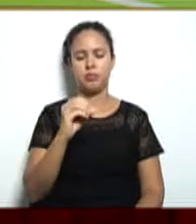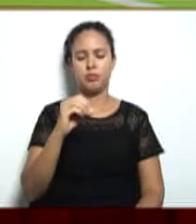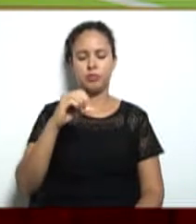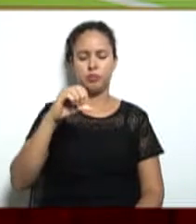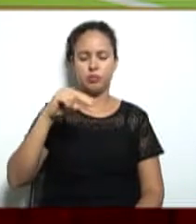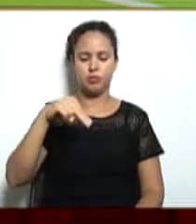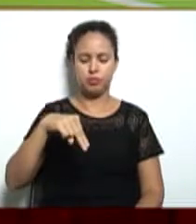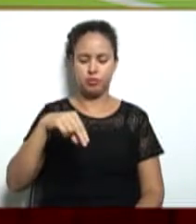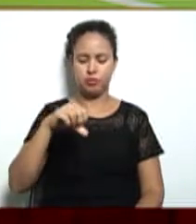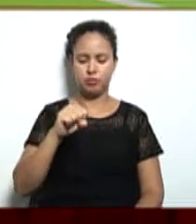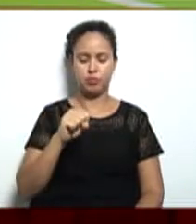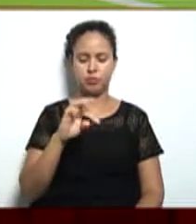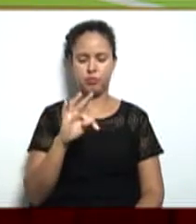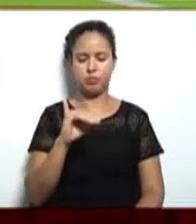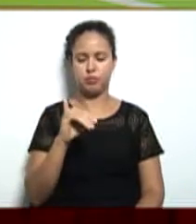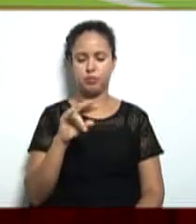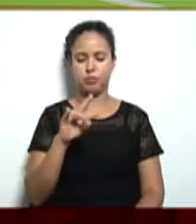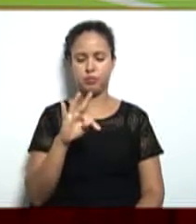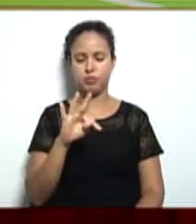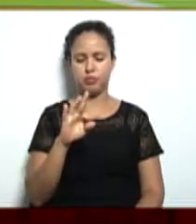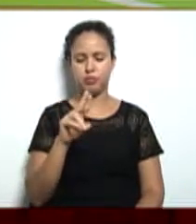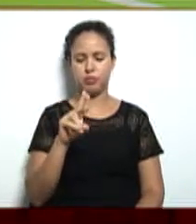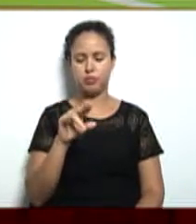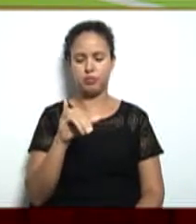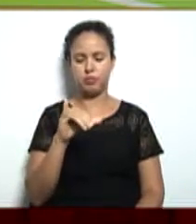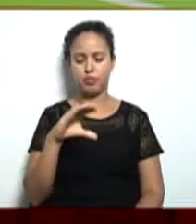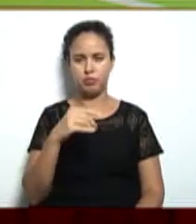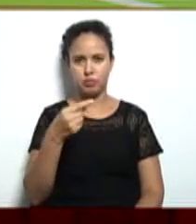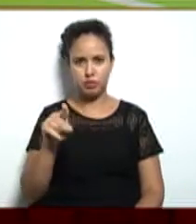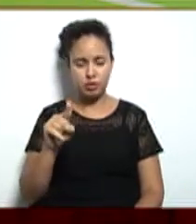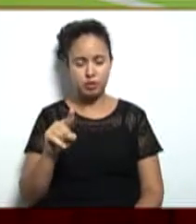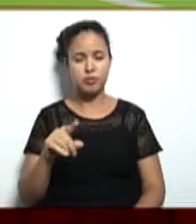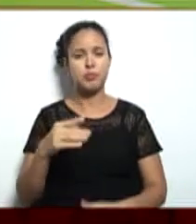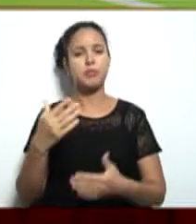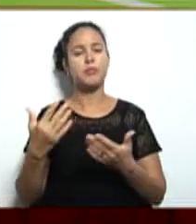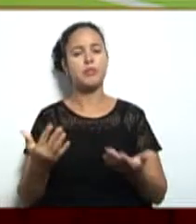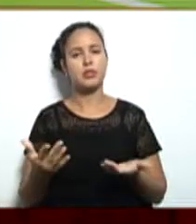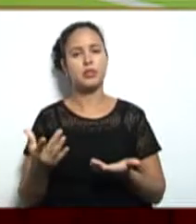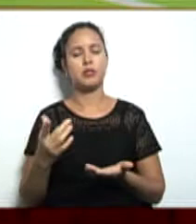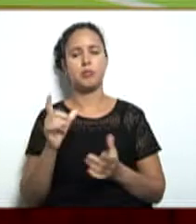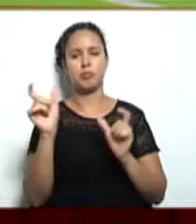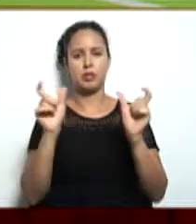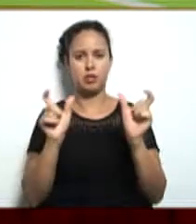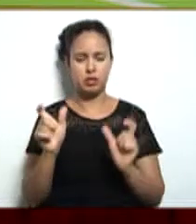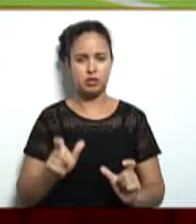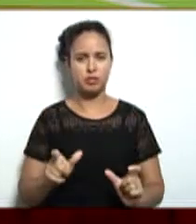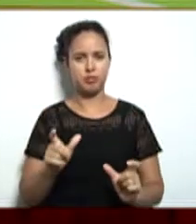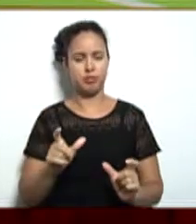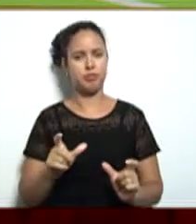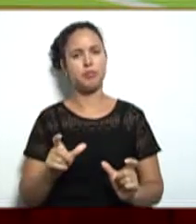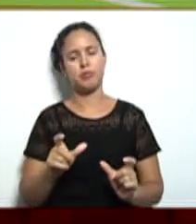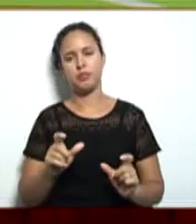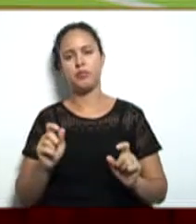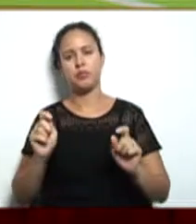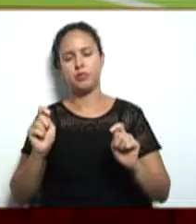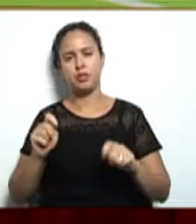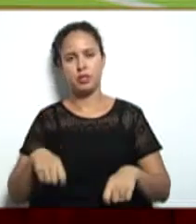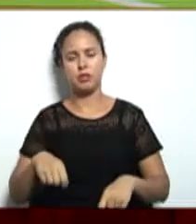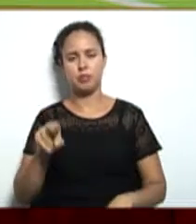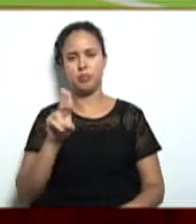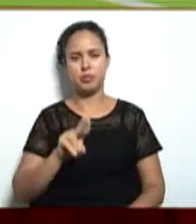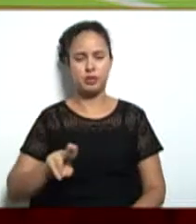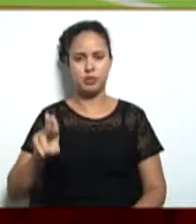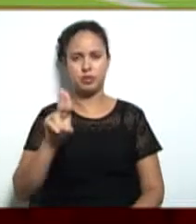termos mais daquela área que você está atuando. Então, nesse caso, esses termos, eles devem ser usados quando